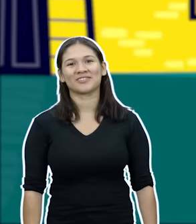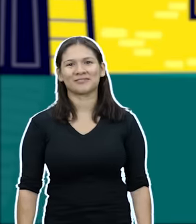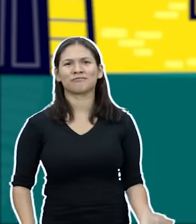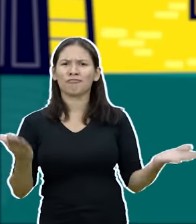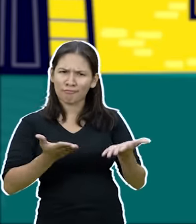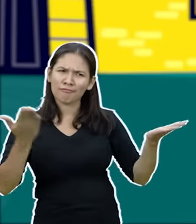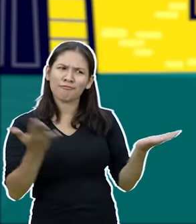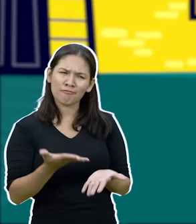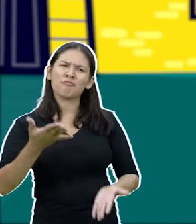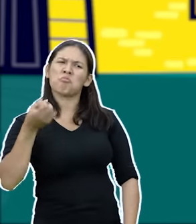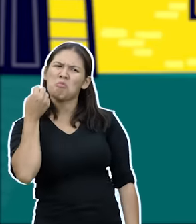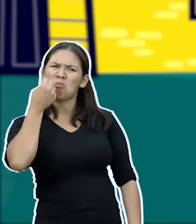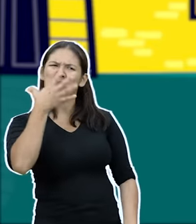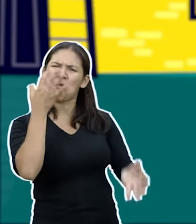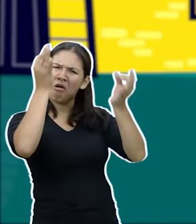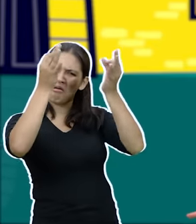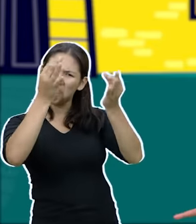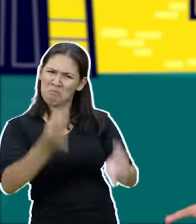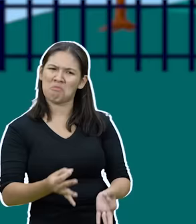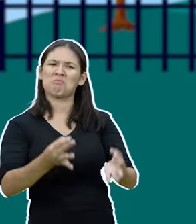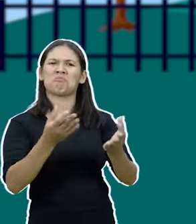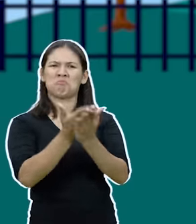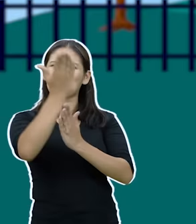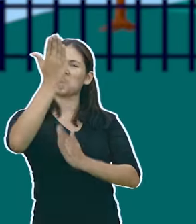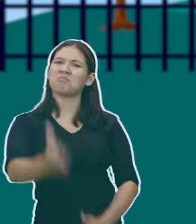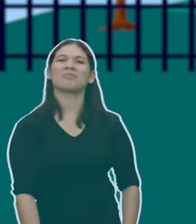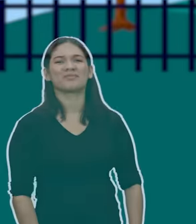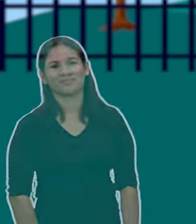endireitou. Agora ficou tudo direitinho.